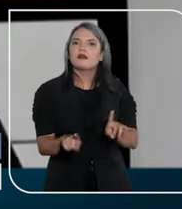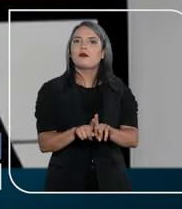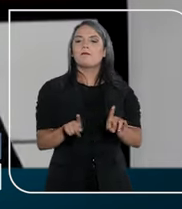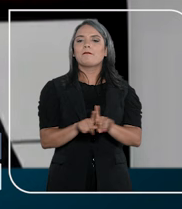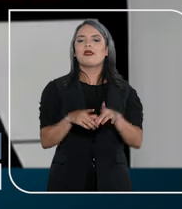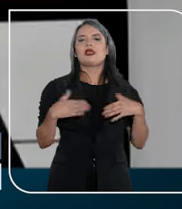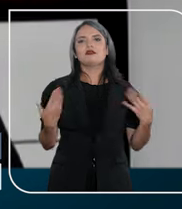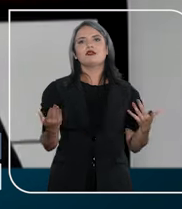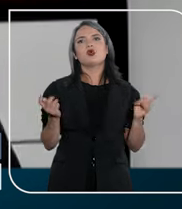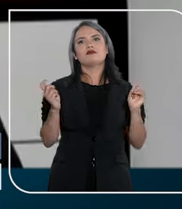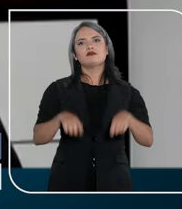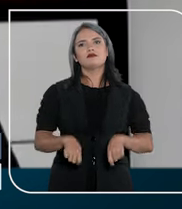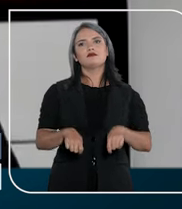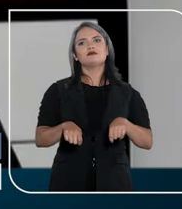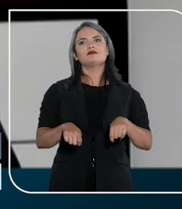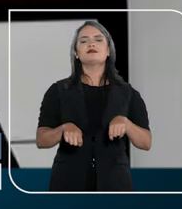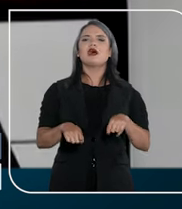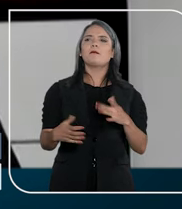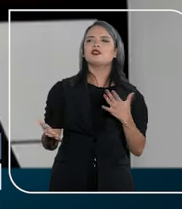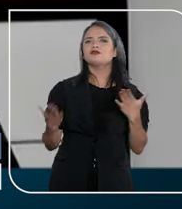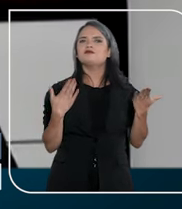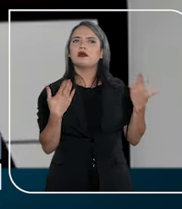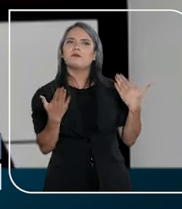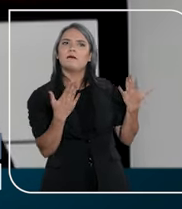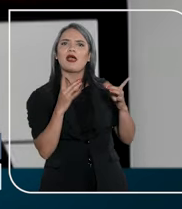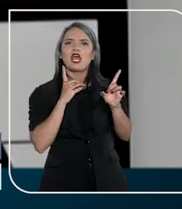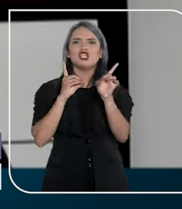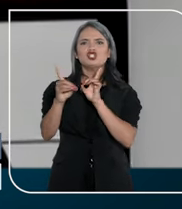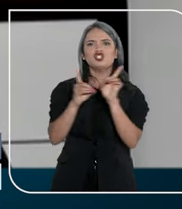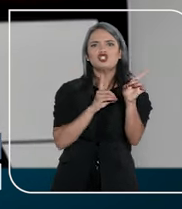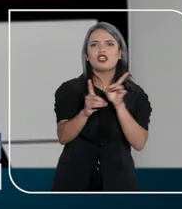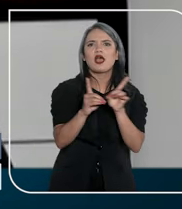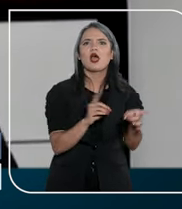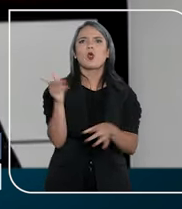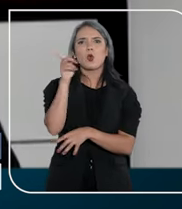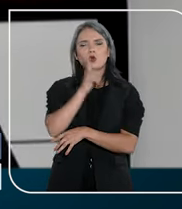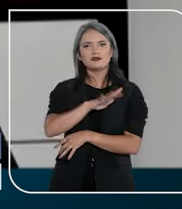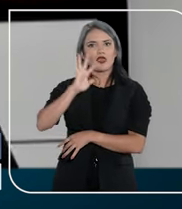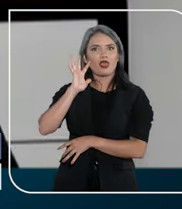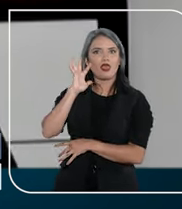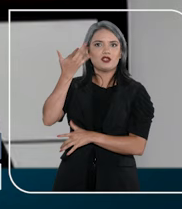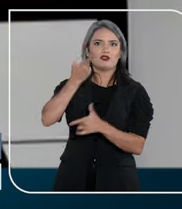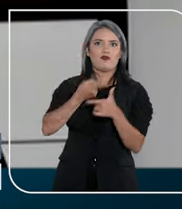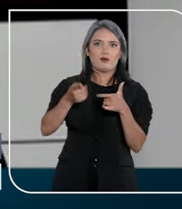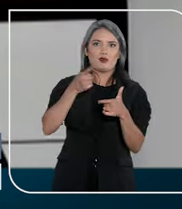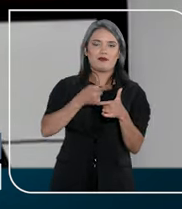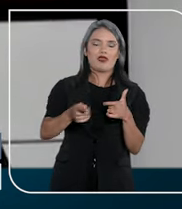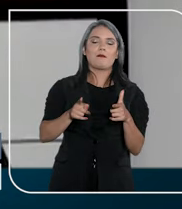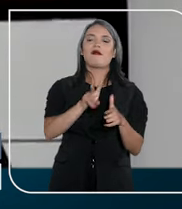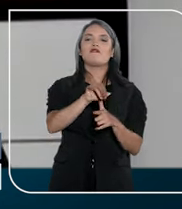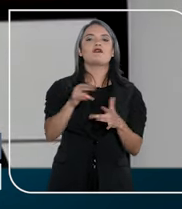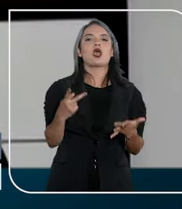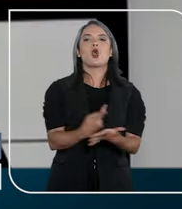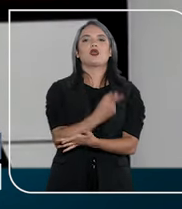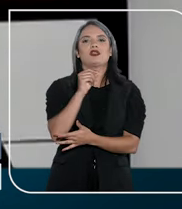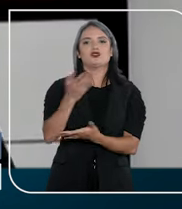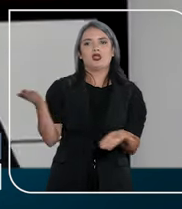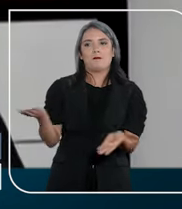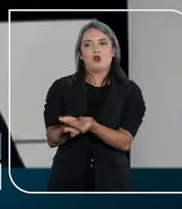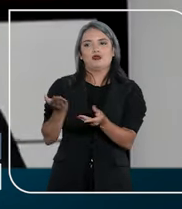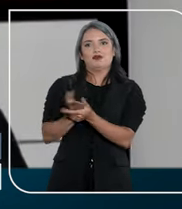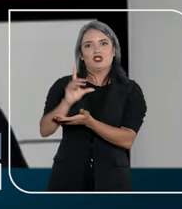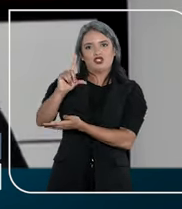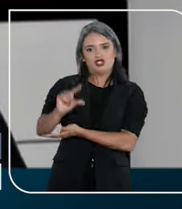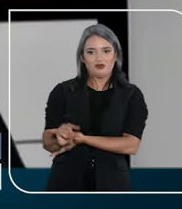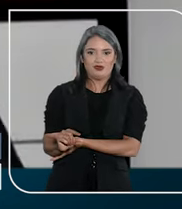sentarem e conversarem. Se nós sentando e conversando conseguimos resolver esses problemas, com certeza a judicialização diminui, ainda